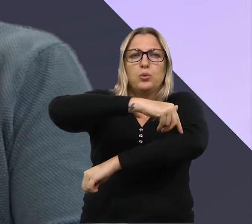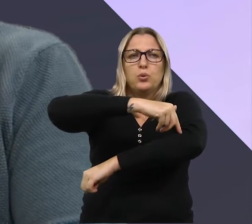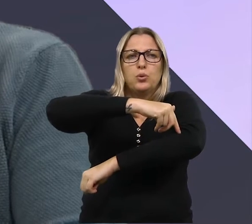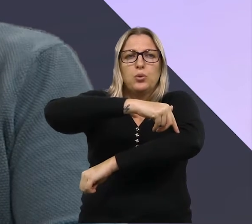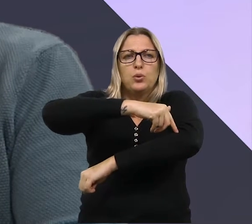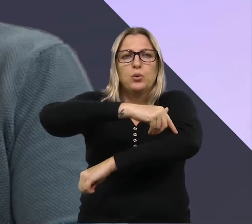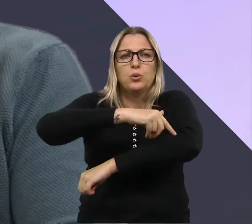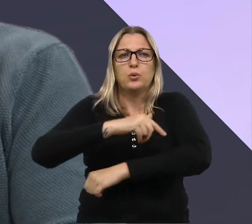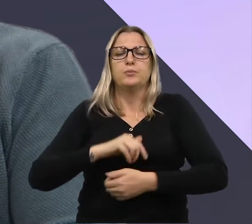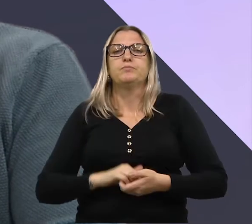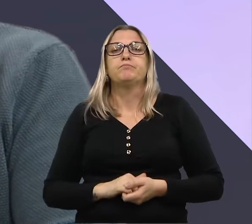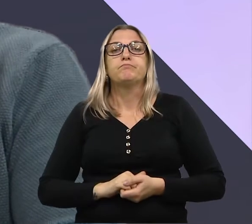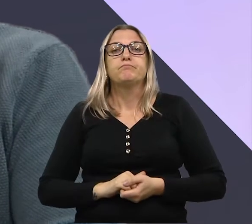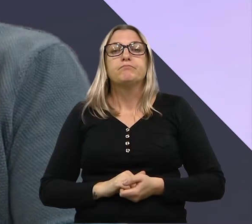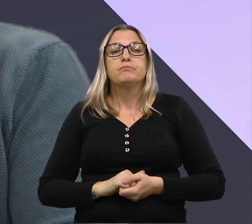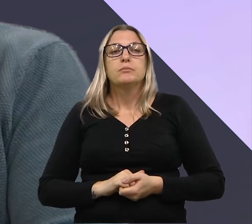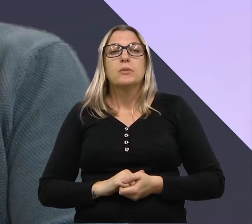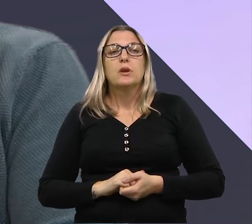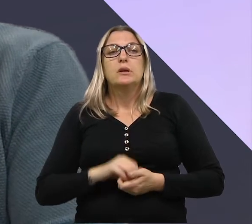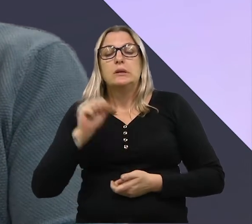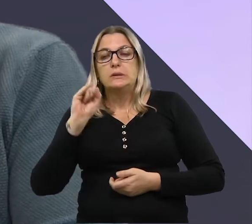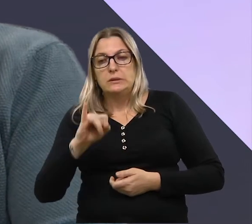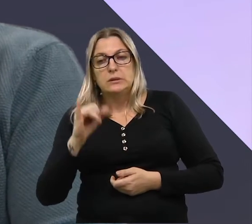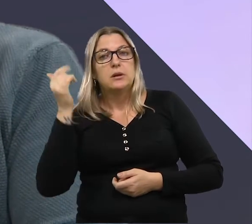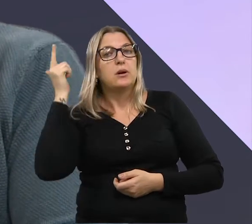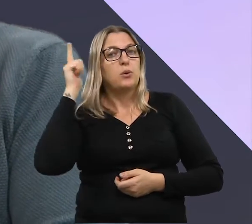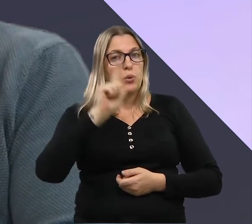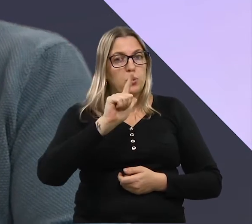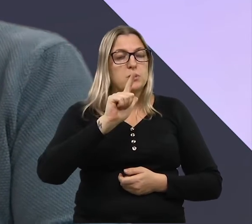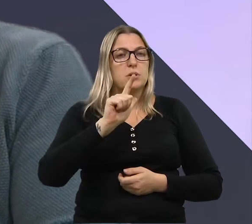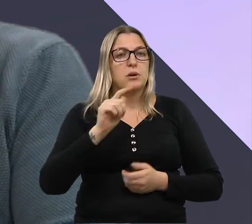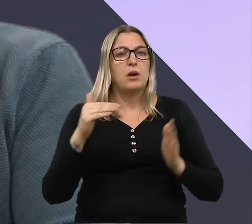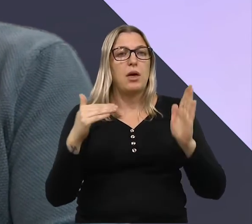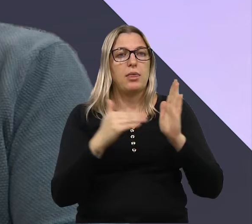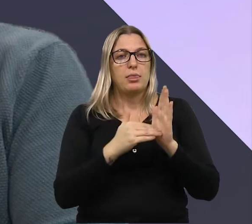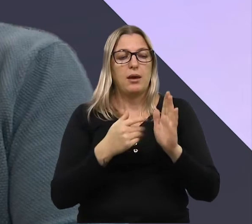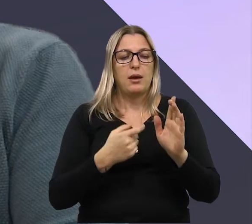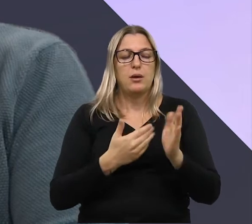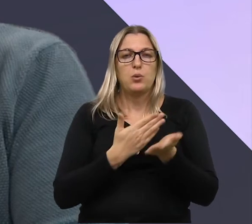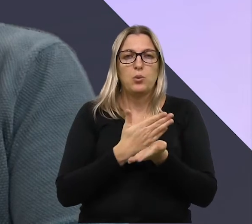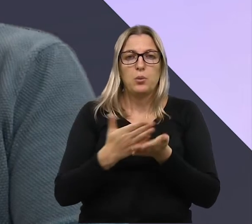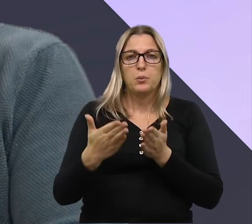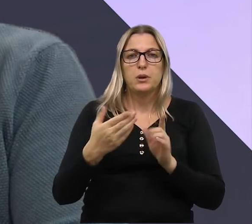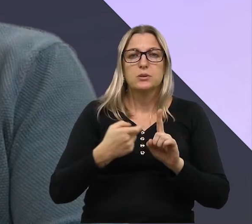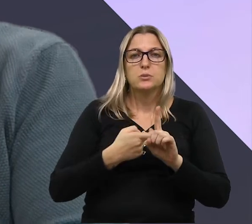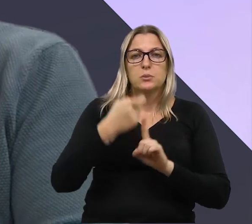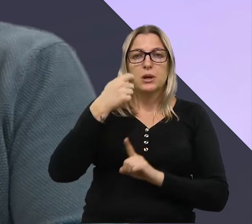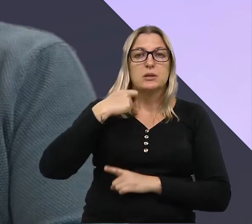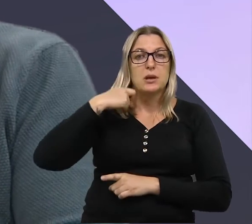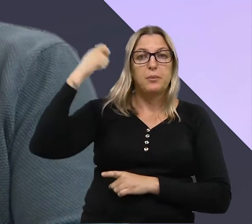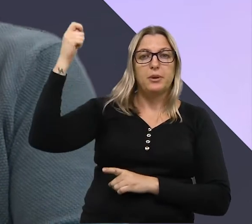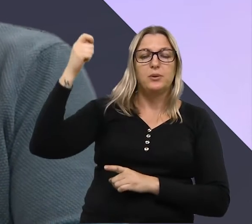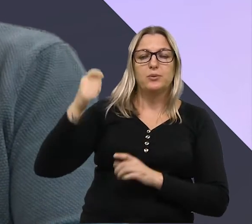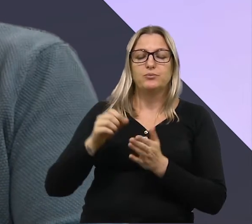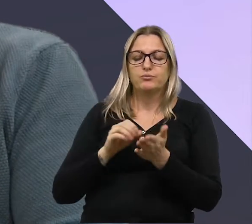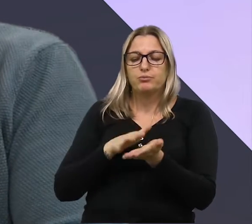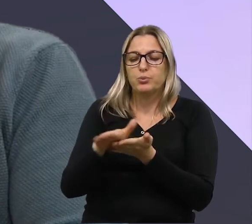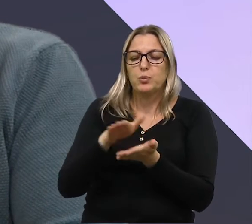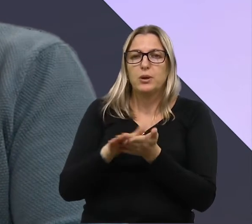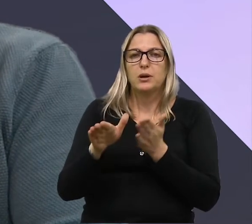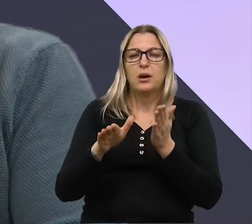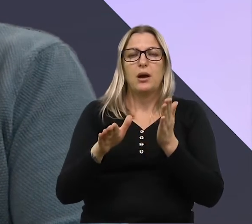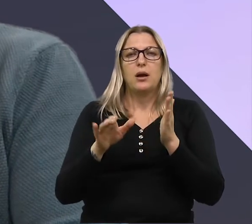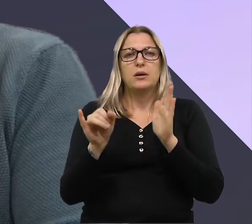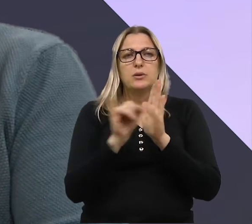de pavimentação que é a parte maior então se nós construímos até o início do mês que vem lançarmos este digital a nossa previsão